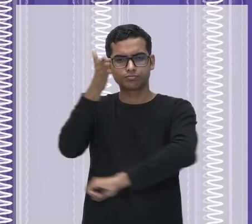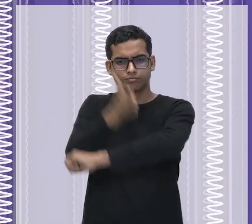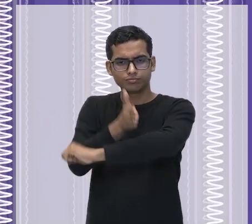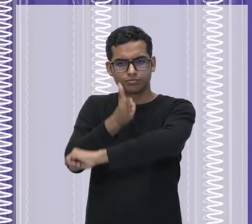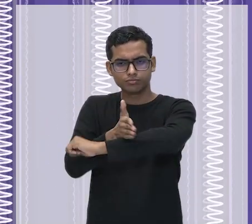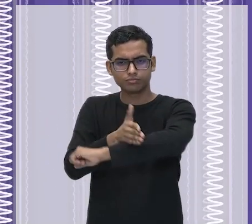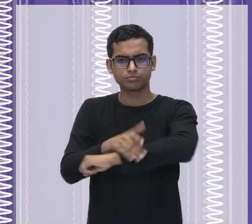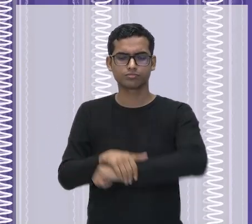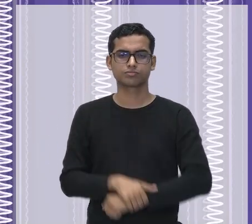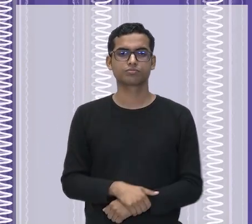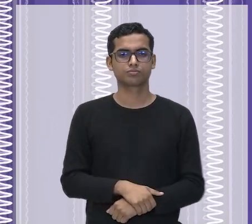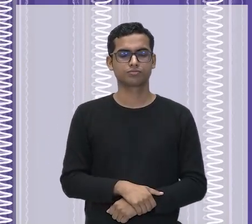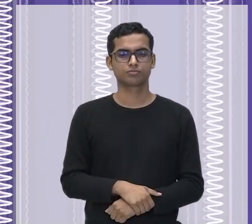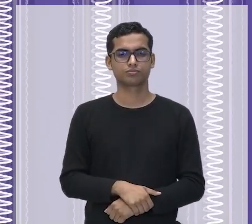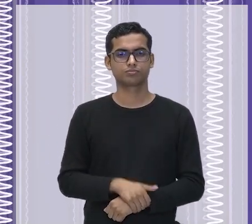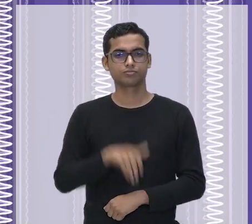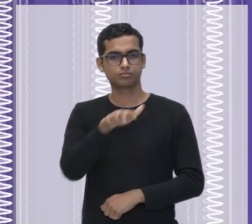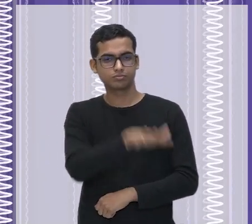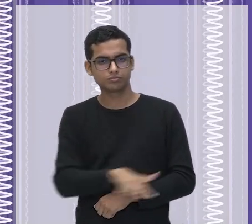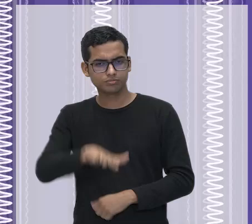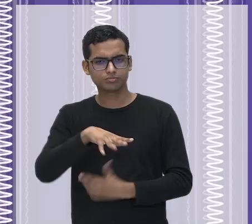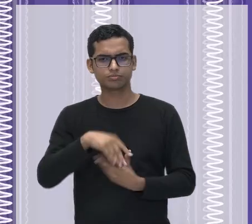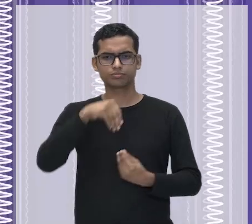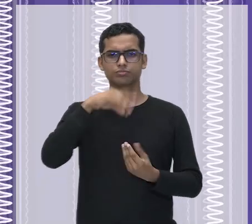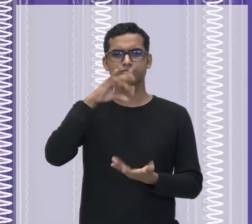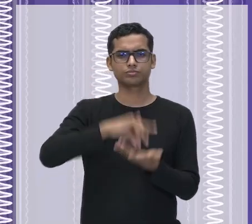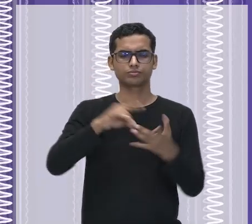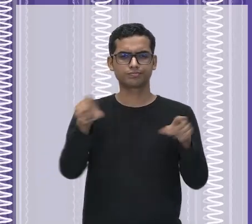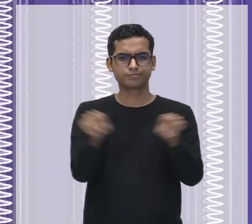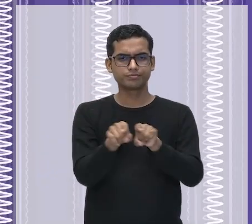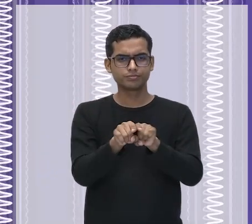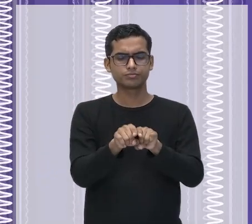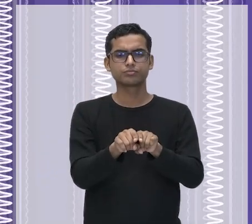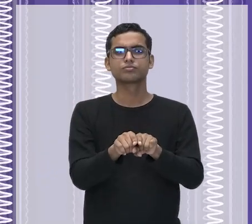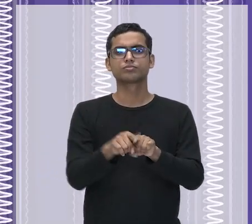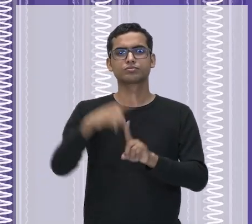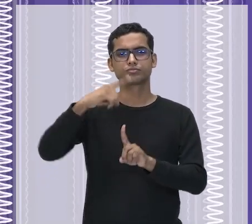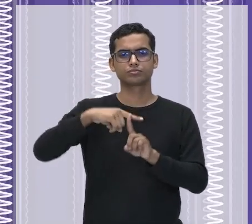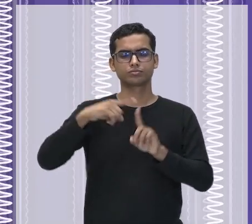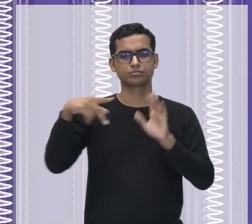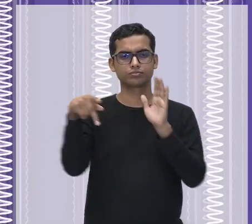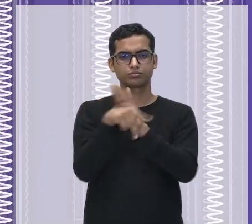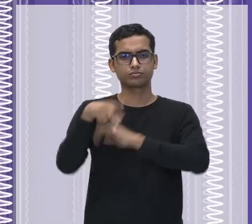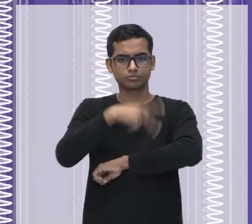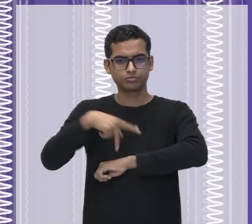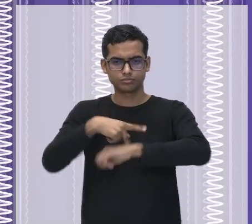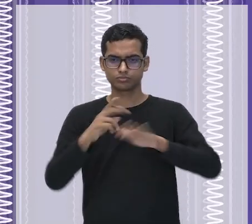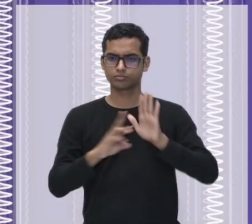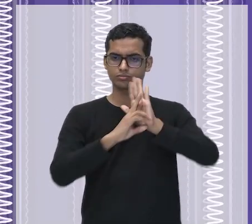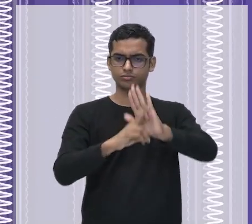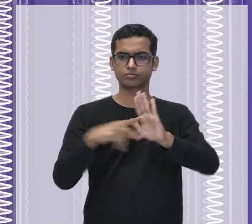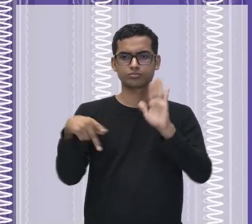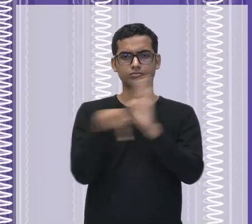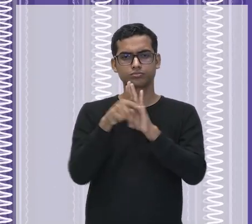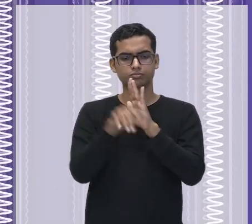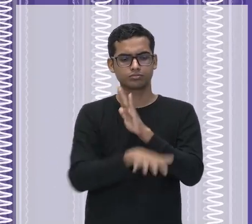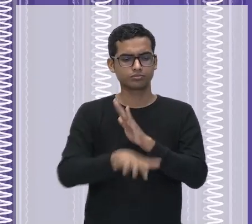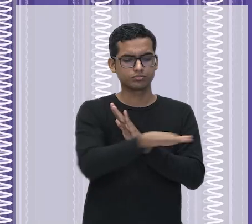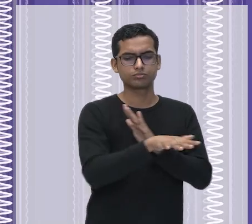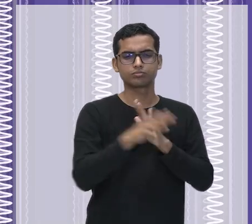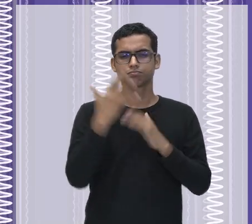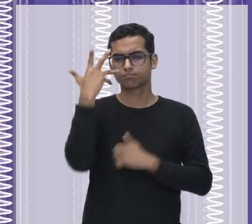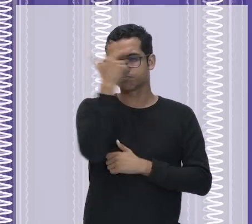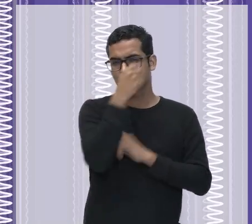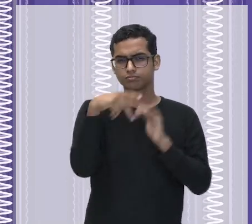shintoístas, o mundo espiritual para os shintoístas é uma versão do seu país, é uma versão das partes mais bonitas do